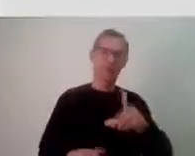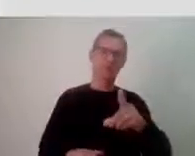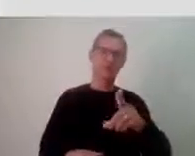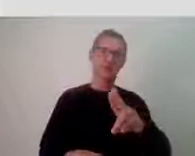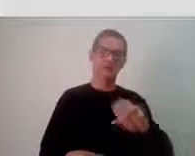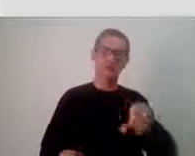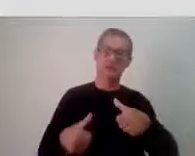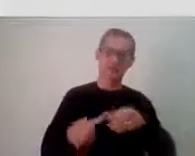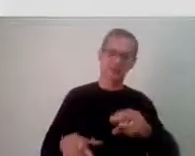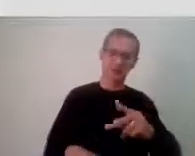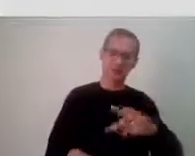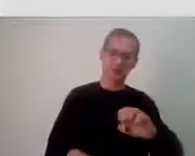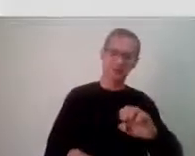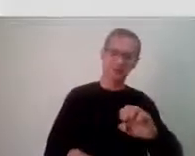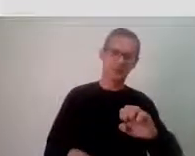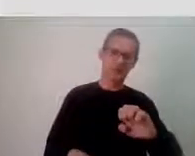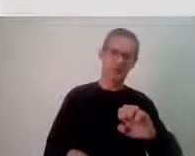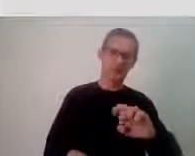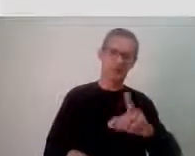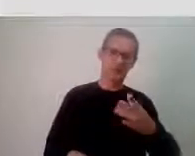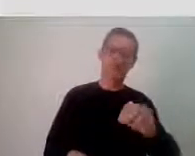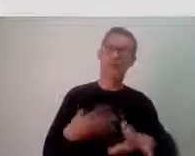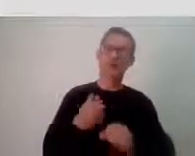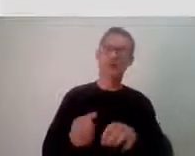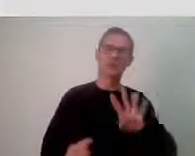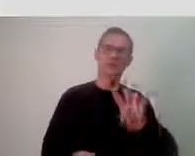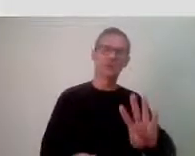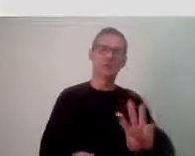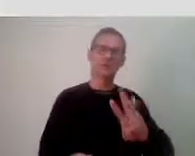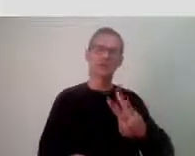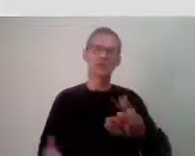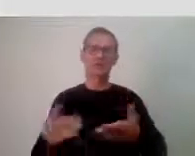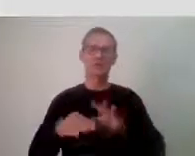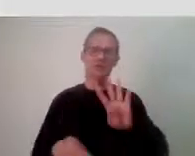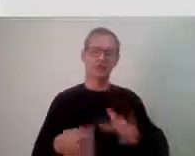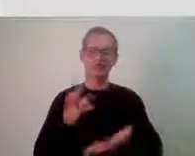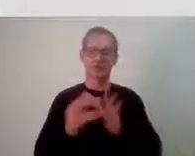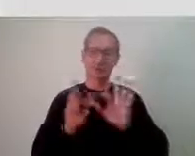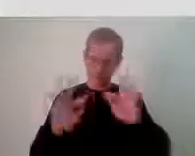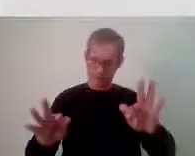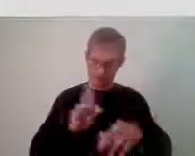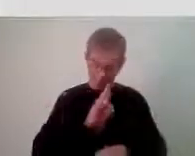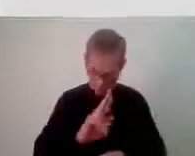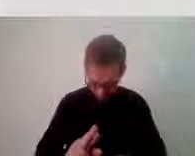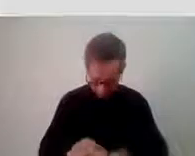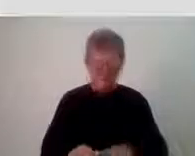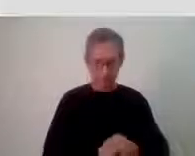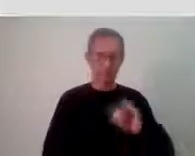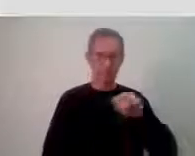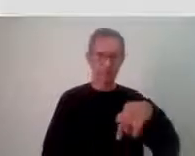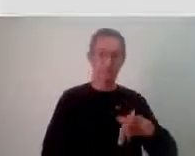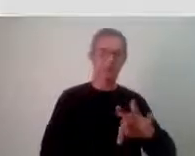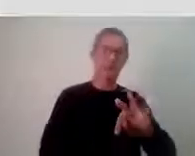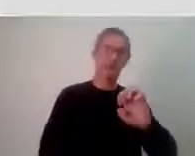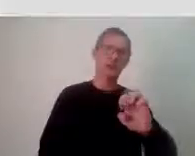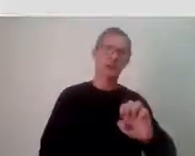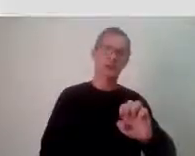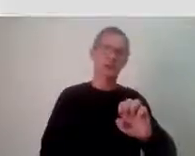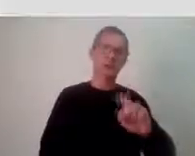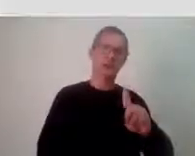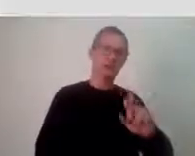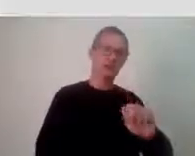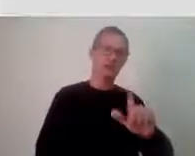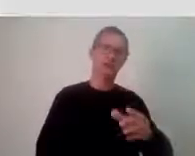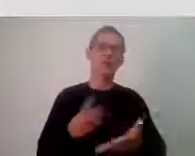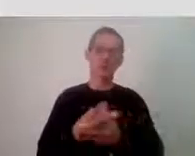aqui que você vai ter que calcular, de 3 a 4, da mesma função. Resolvendo a integral, que é a mesma, a primitiva